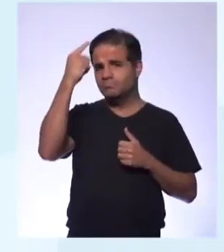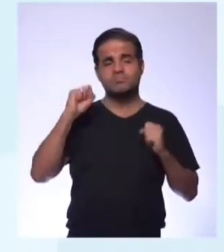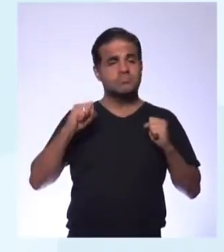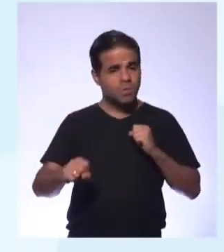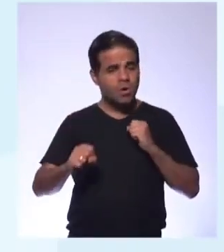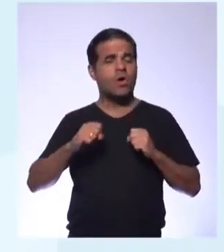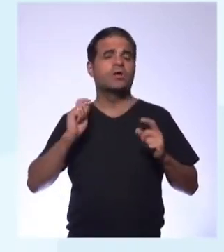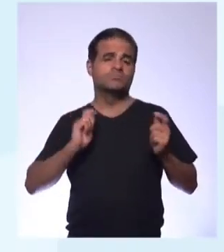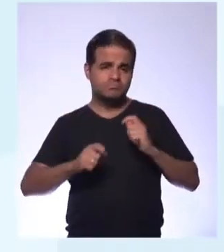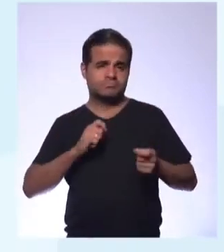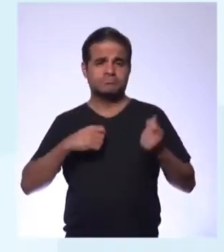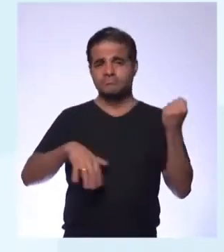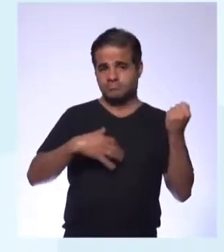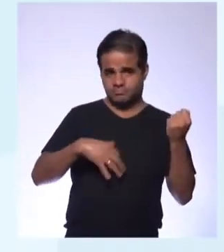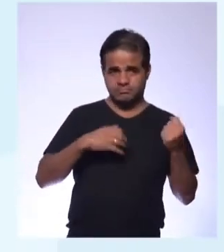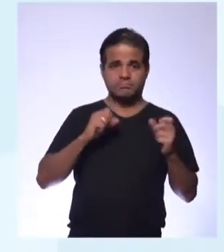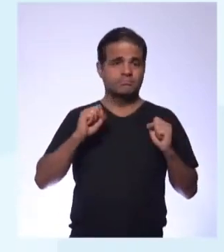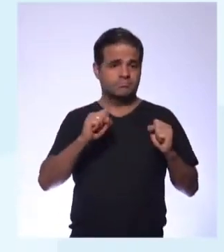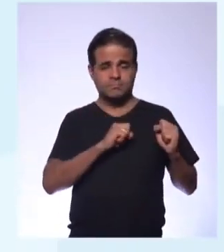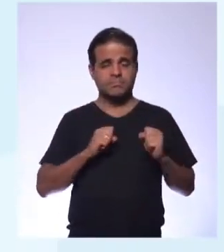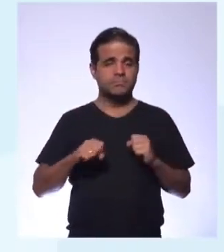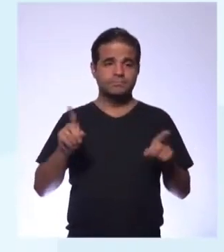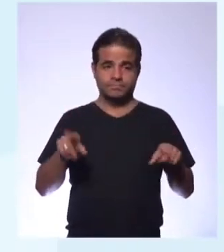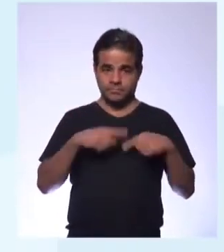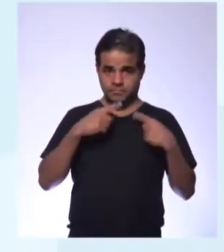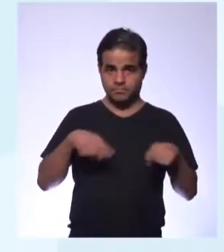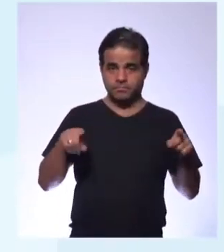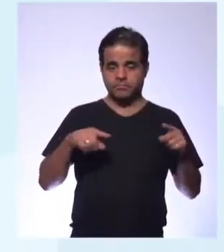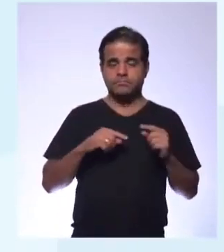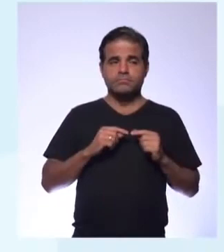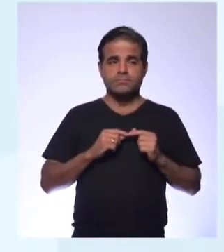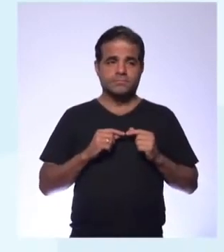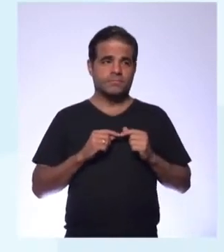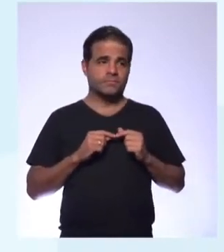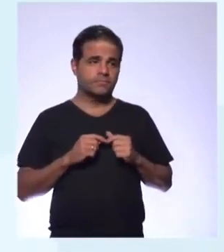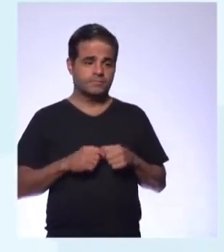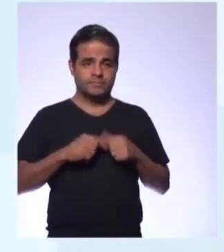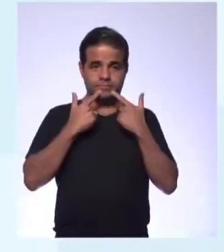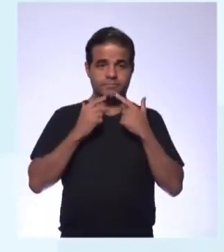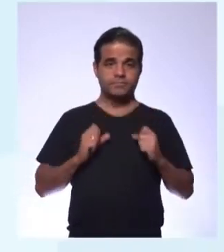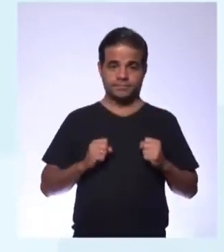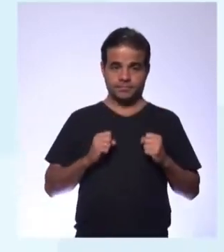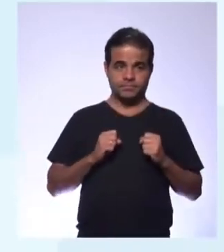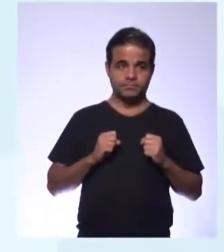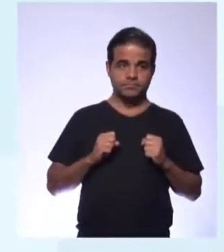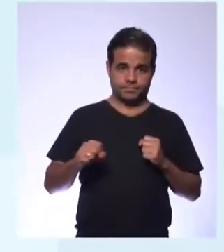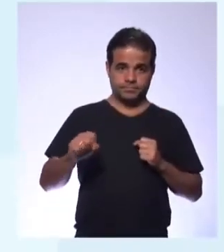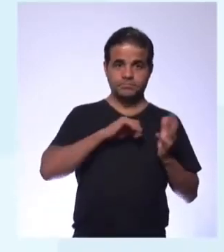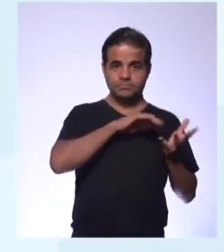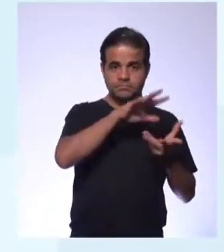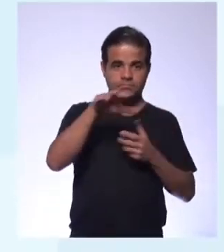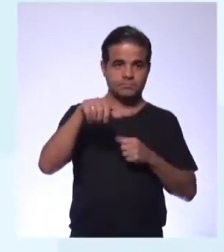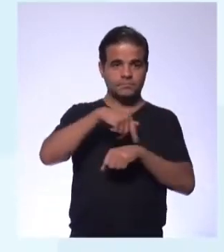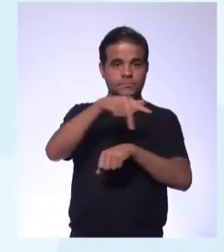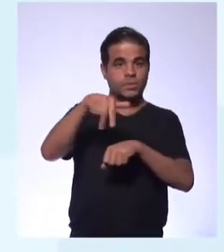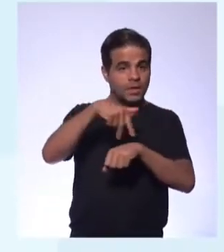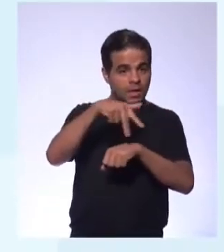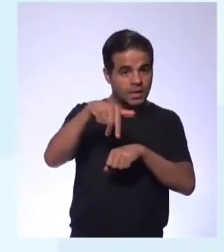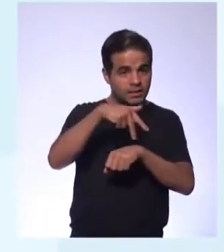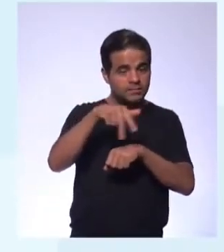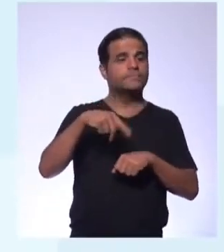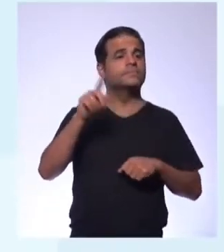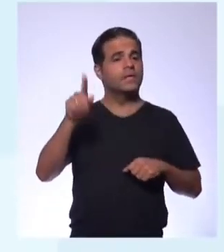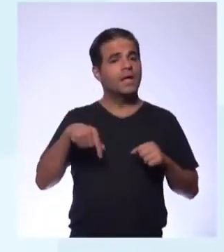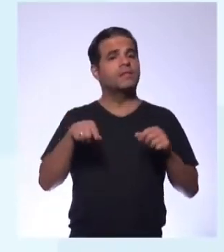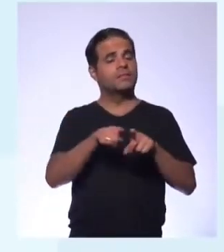pode tocar, né? Então, música é uma linguagem universal. Dança, que também é uma